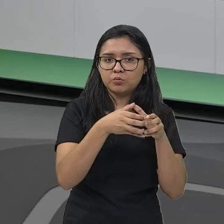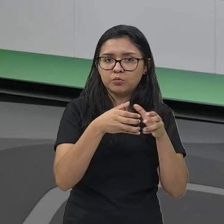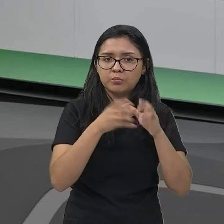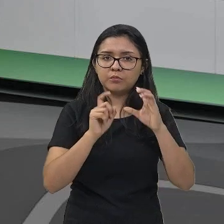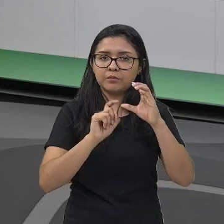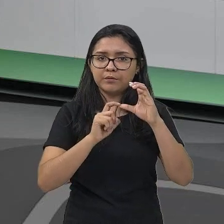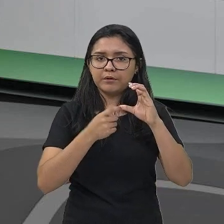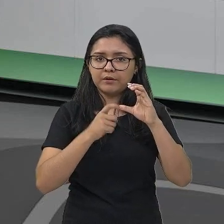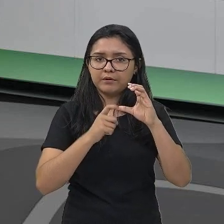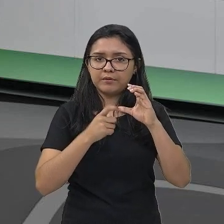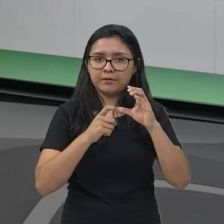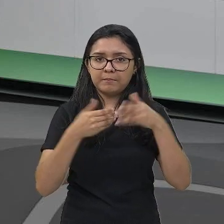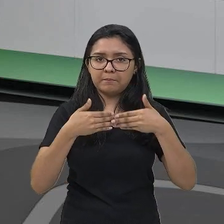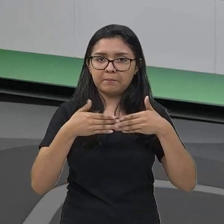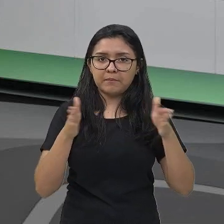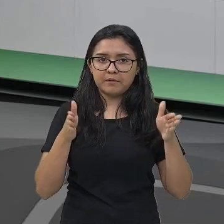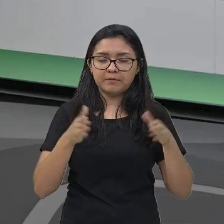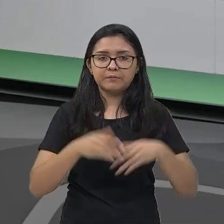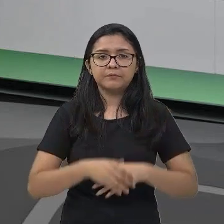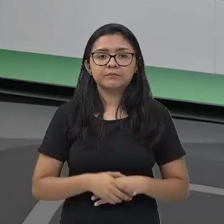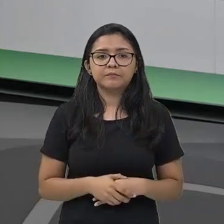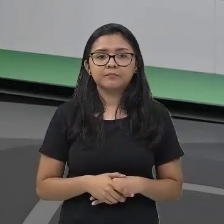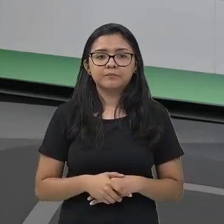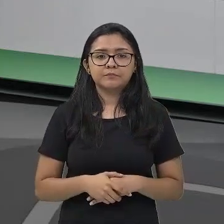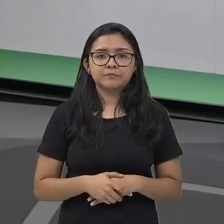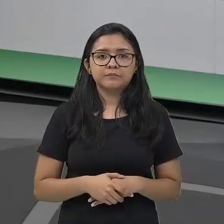cadeia carbônica aberta.